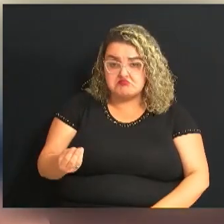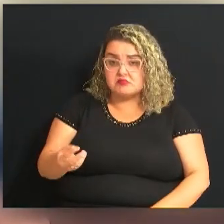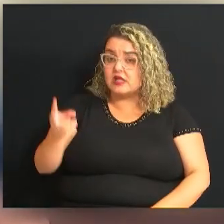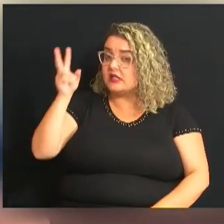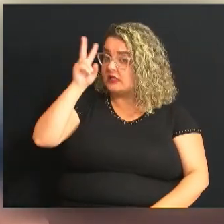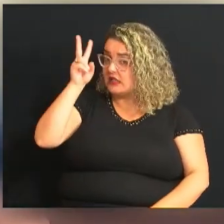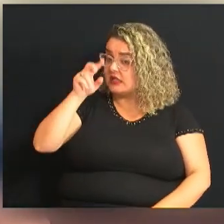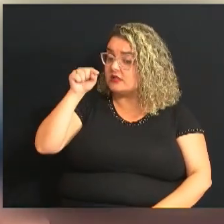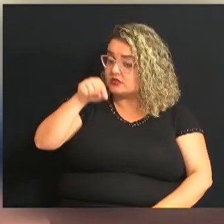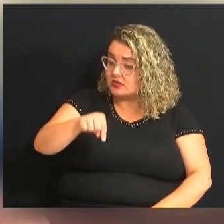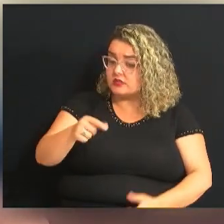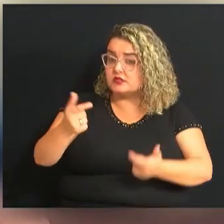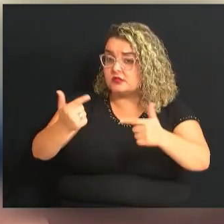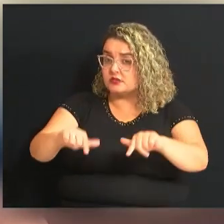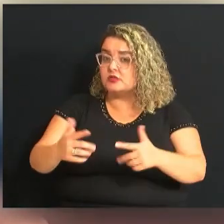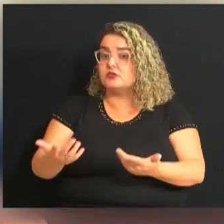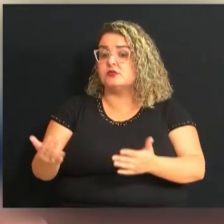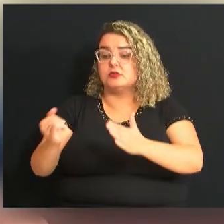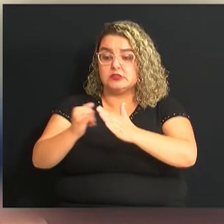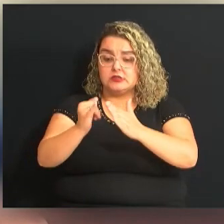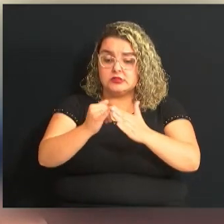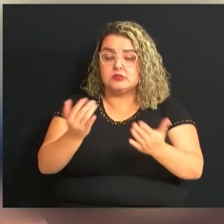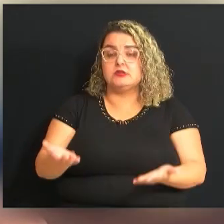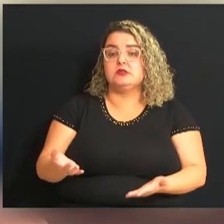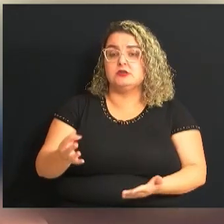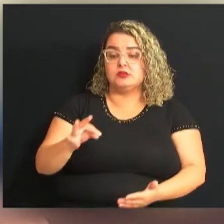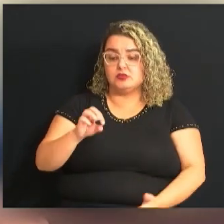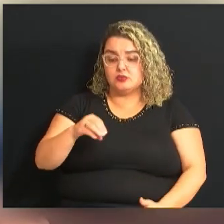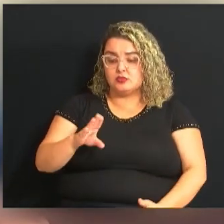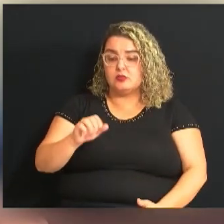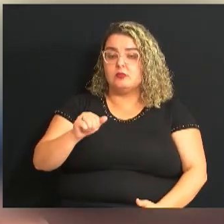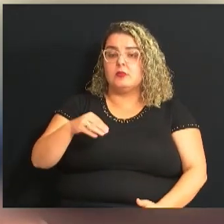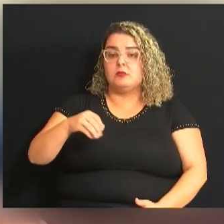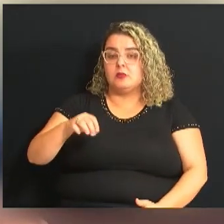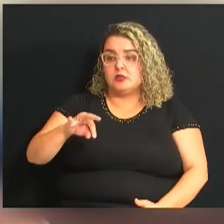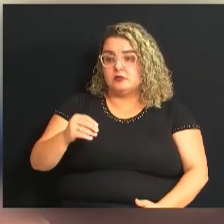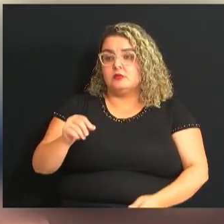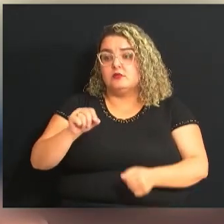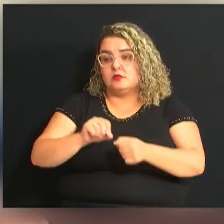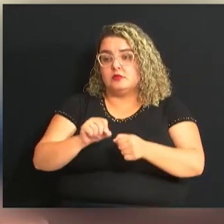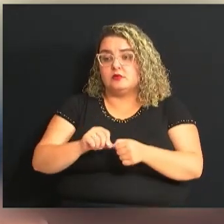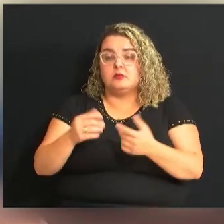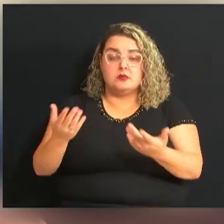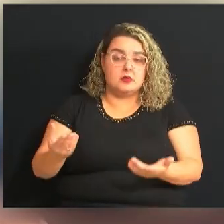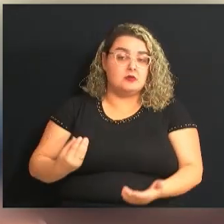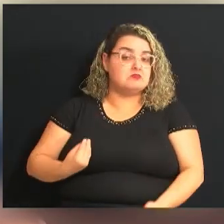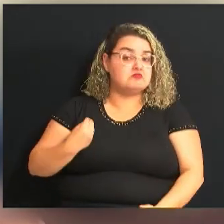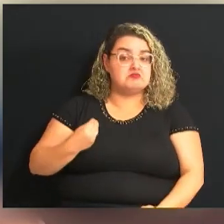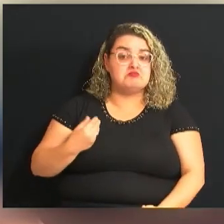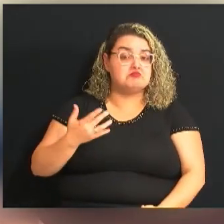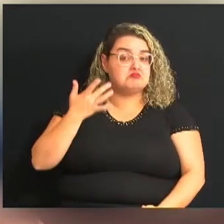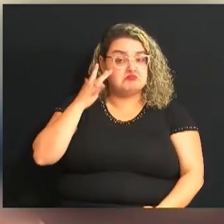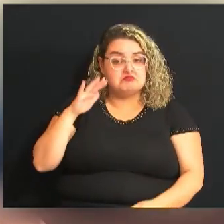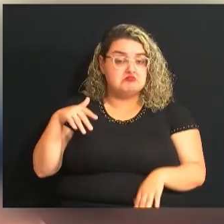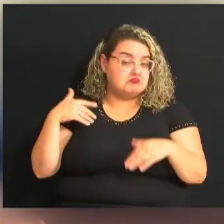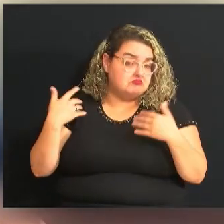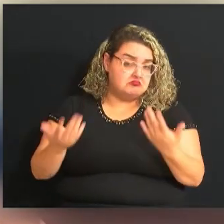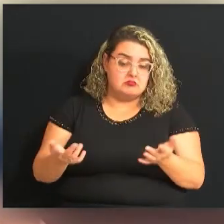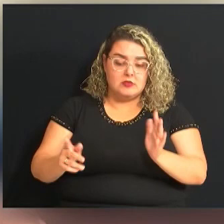deste imóvel, deste tombamento que foi feito e acaba vivendo no anonimato. Então, esse projeto de lei